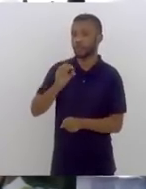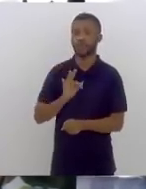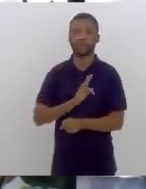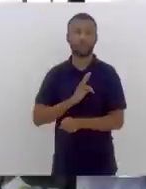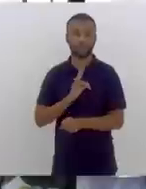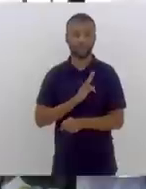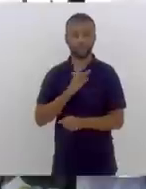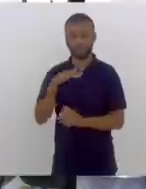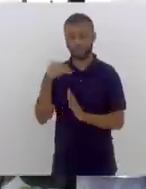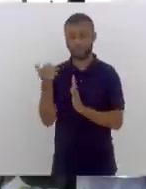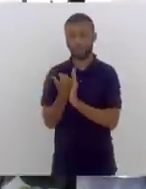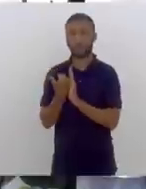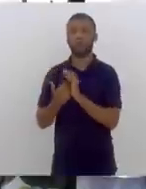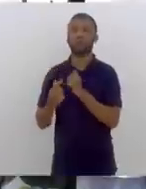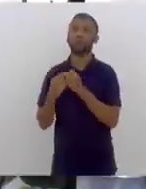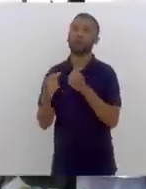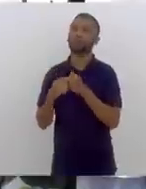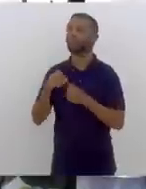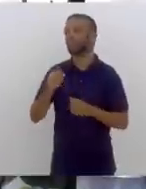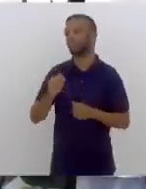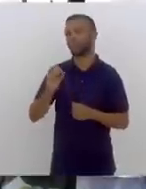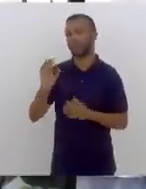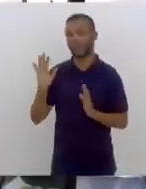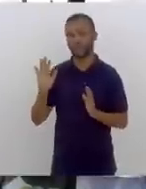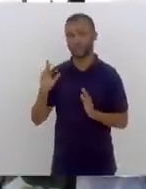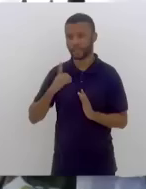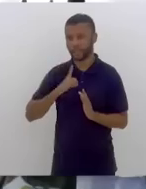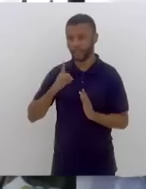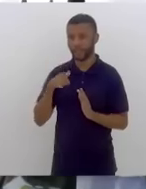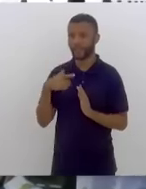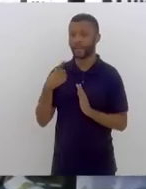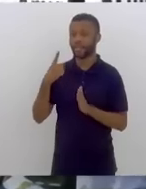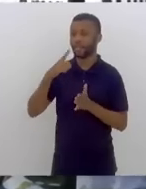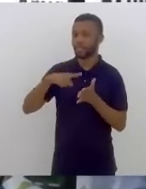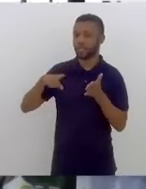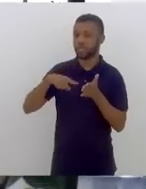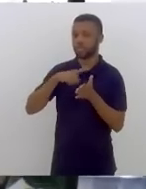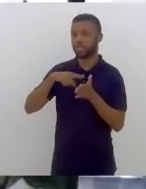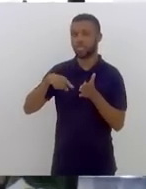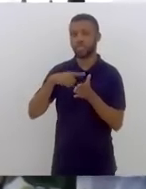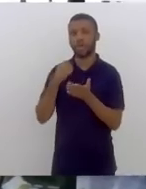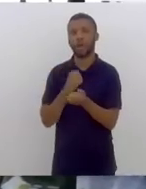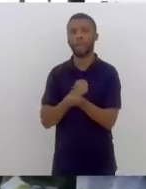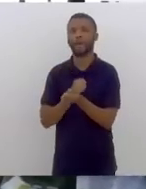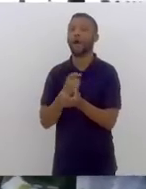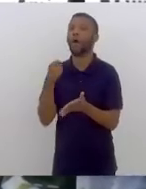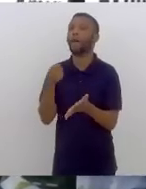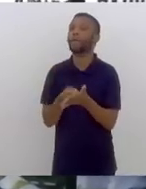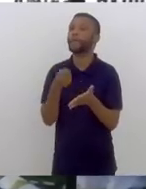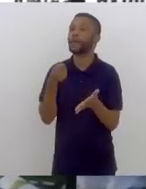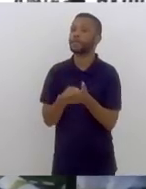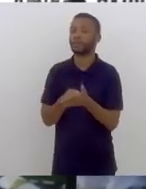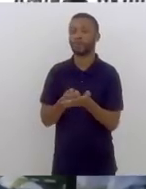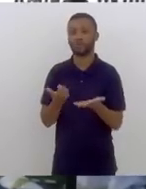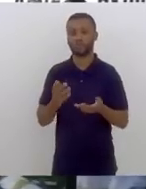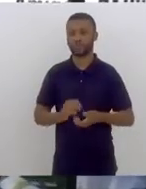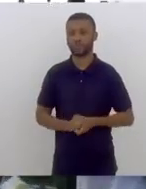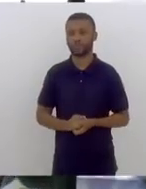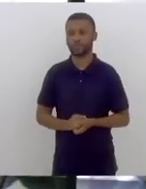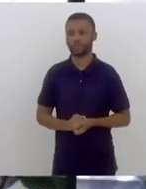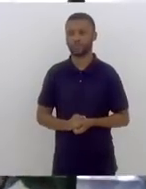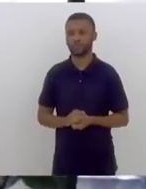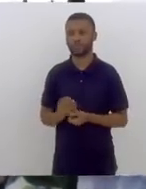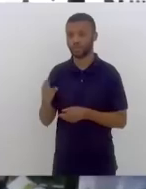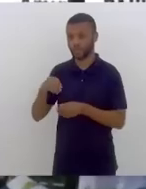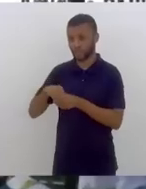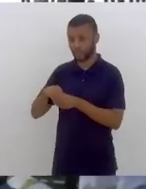baseado no artigo 80 porque quando existe em Vícios anulatórios é obrigação é dever não tá